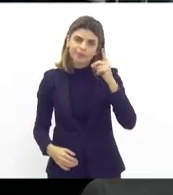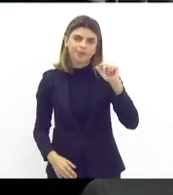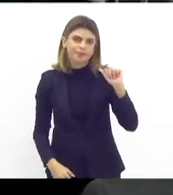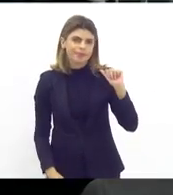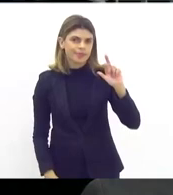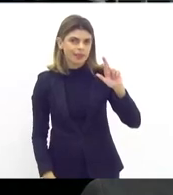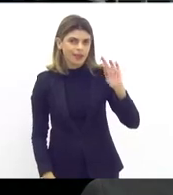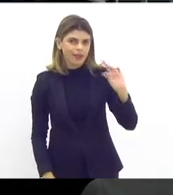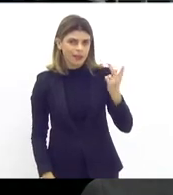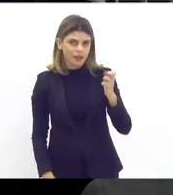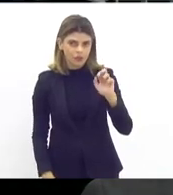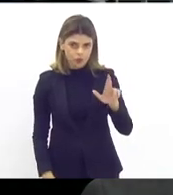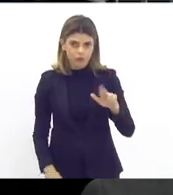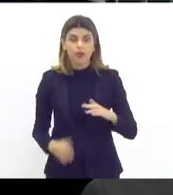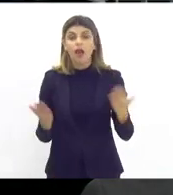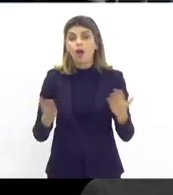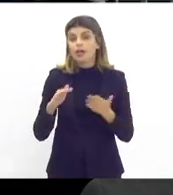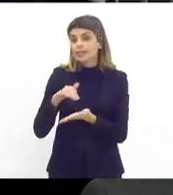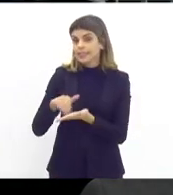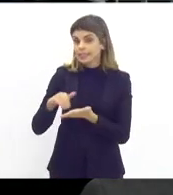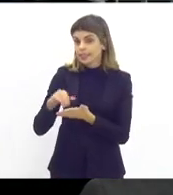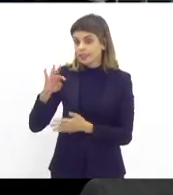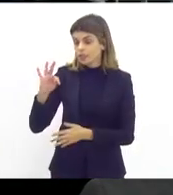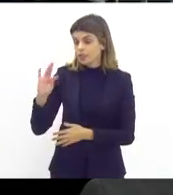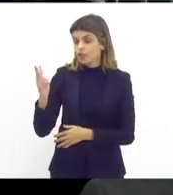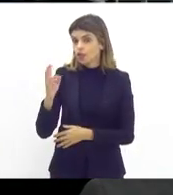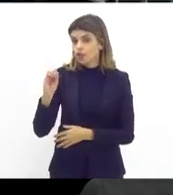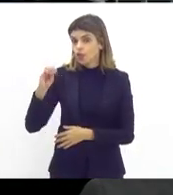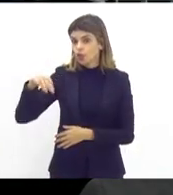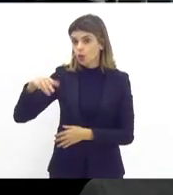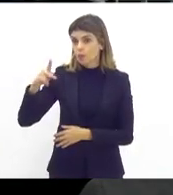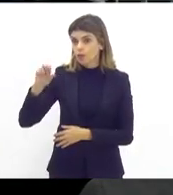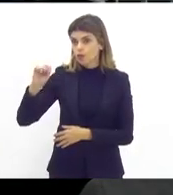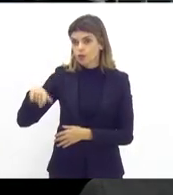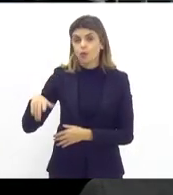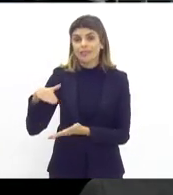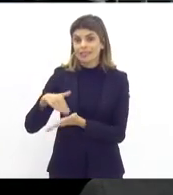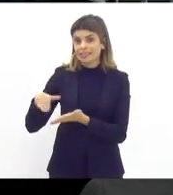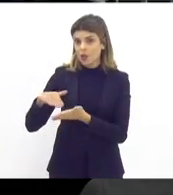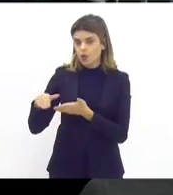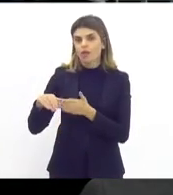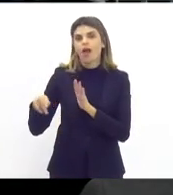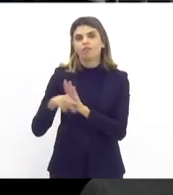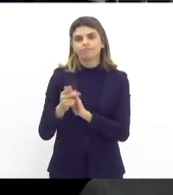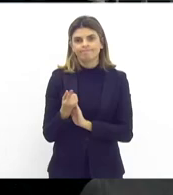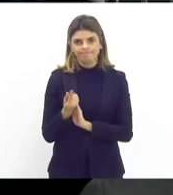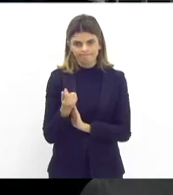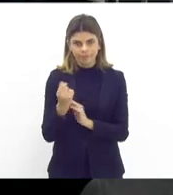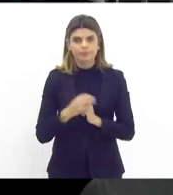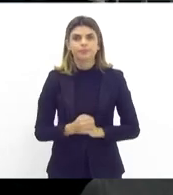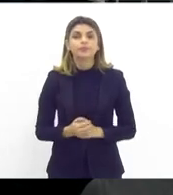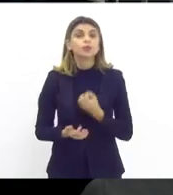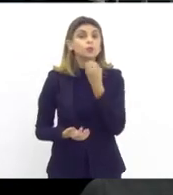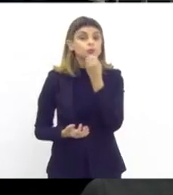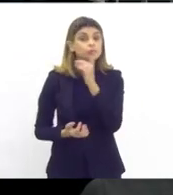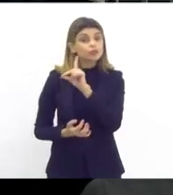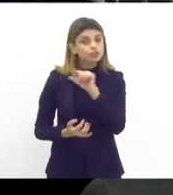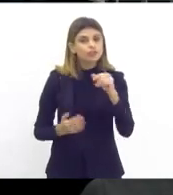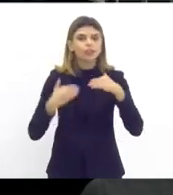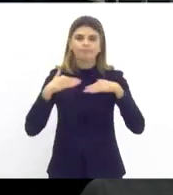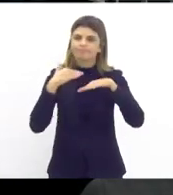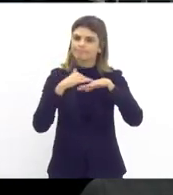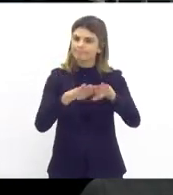secretário Thompson. Secretário de Fazenda. Bom dia. Queria parabenizar enfaticamente